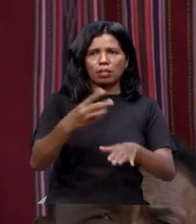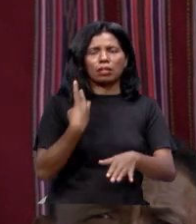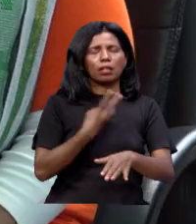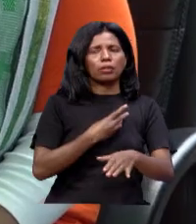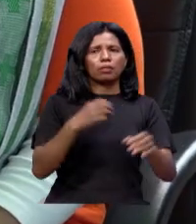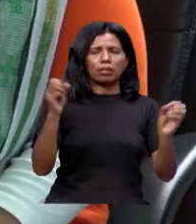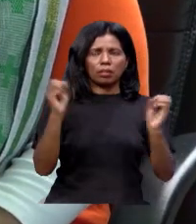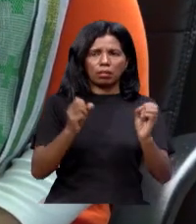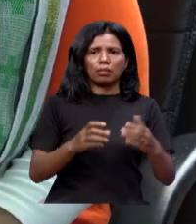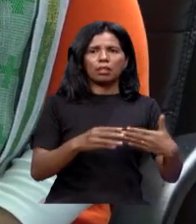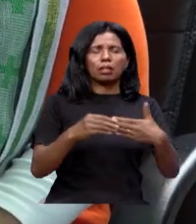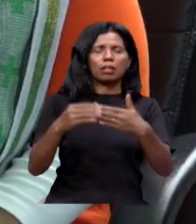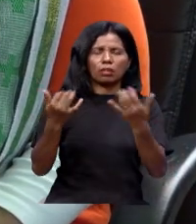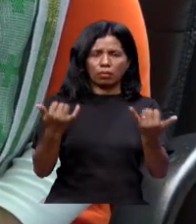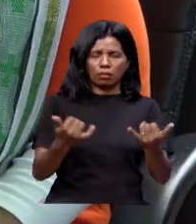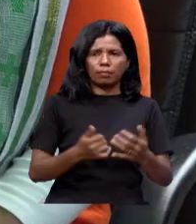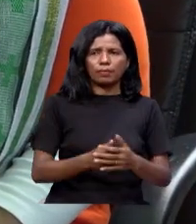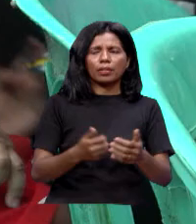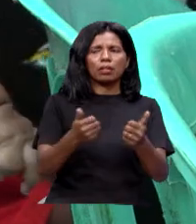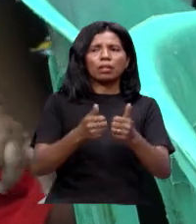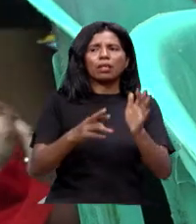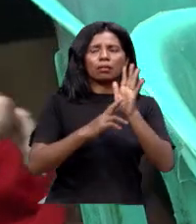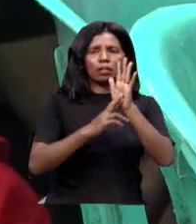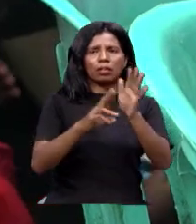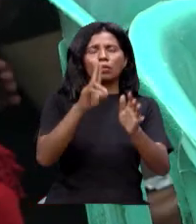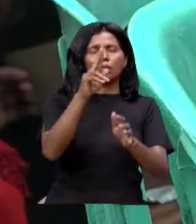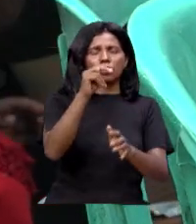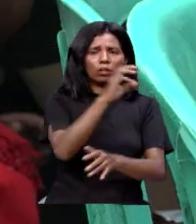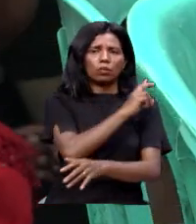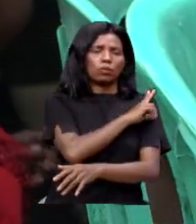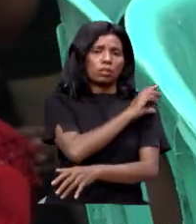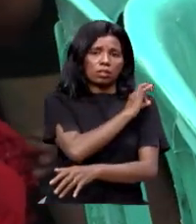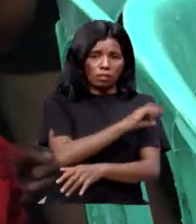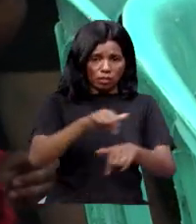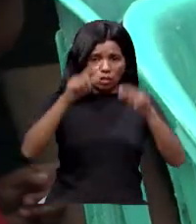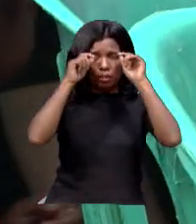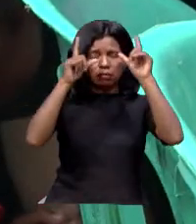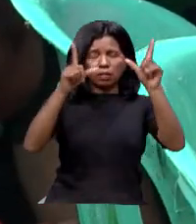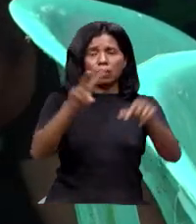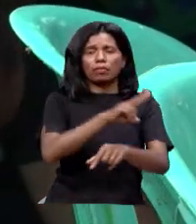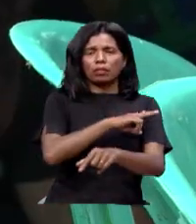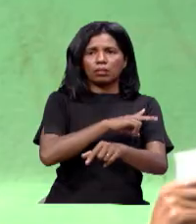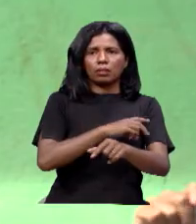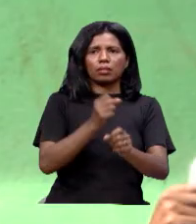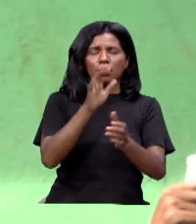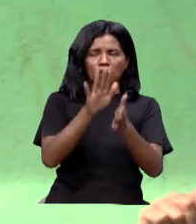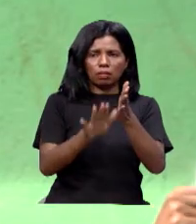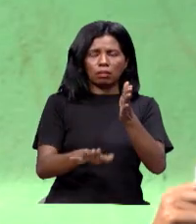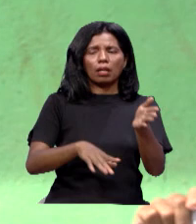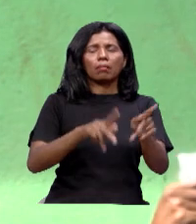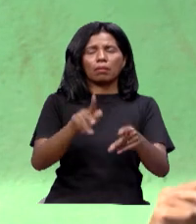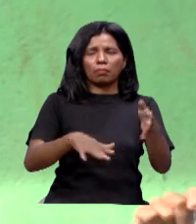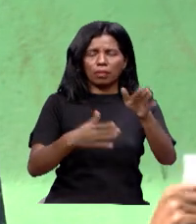bocado. A junta representante UNICEF Timor-Leste atenta na introdução da vacina PCV, né? Se reduz mortalidade